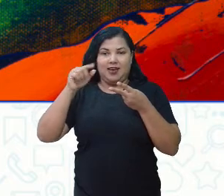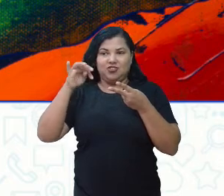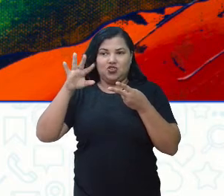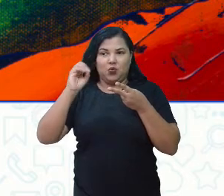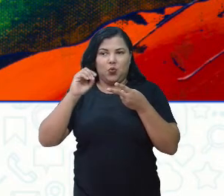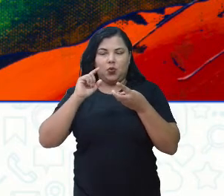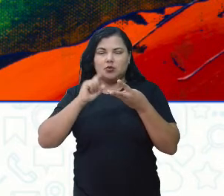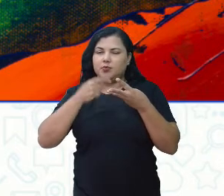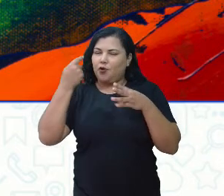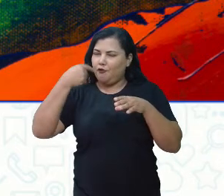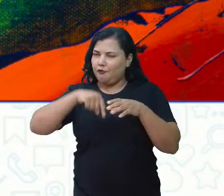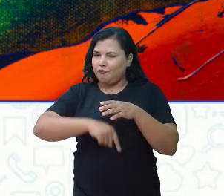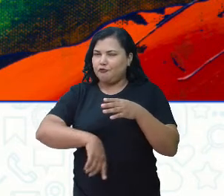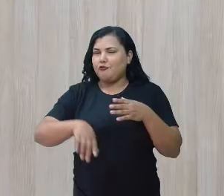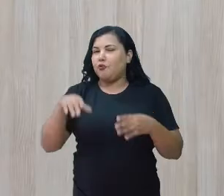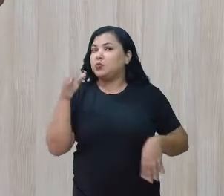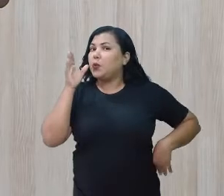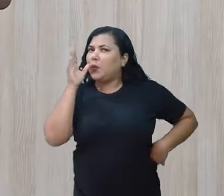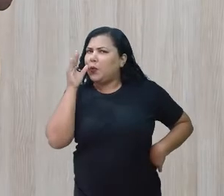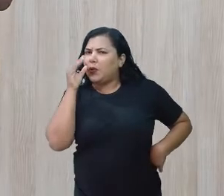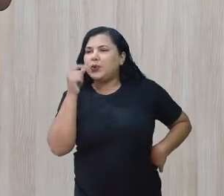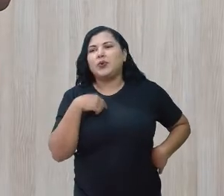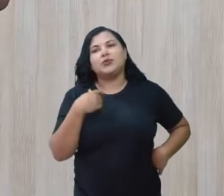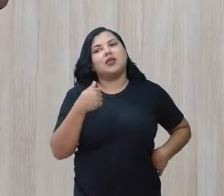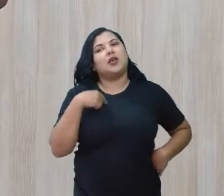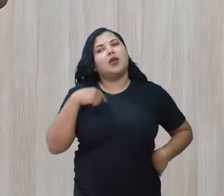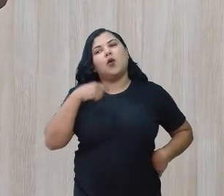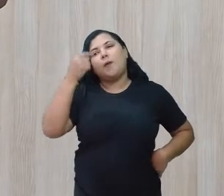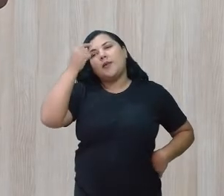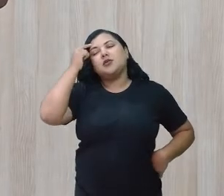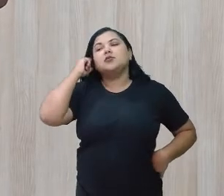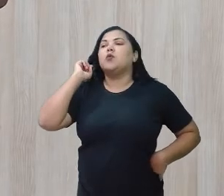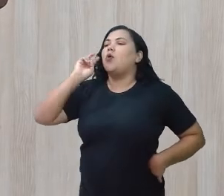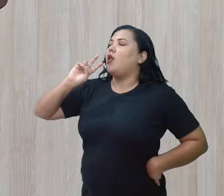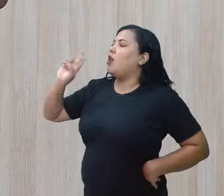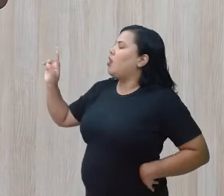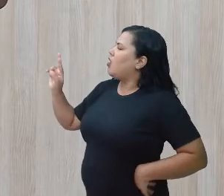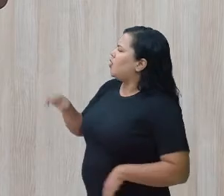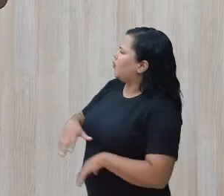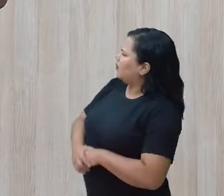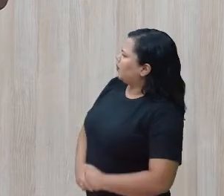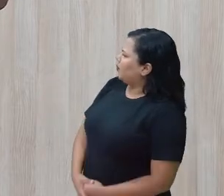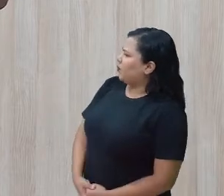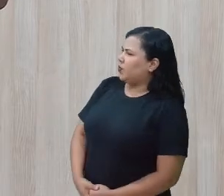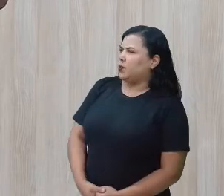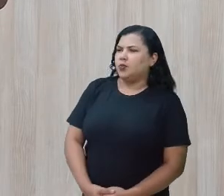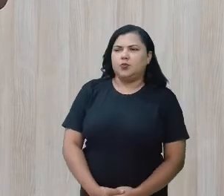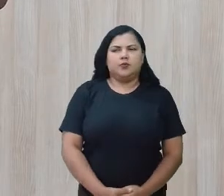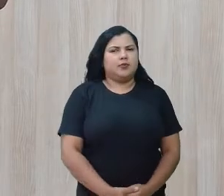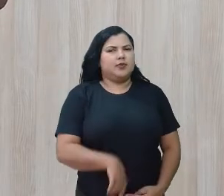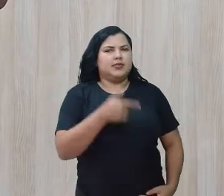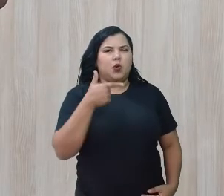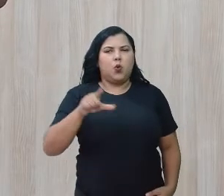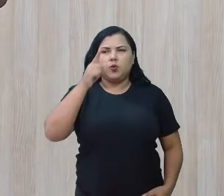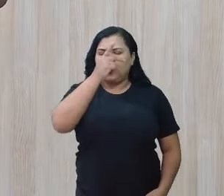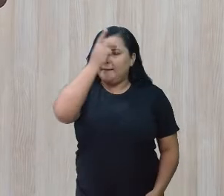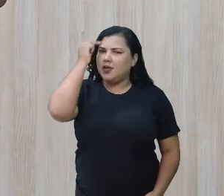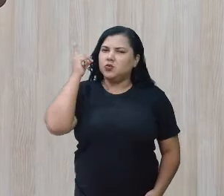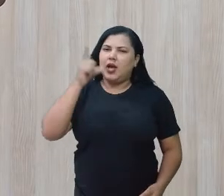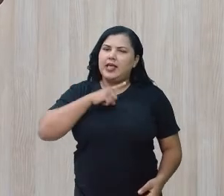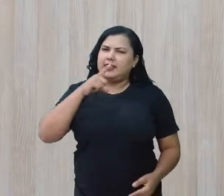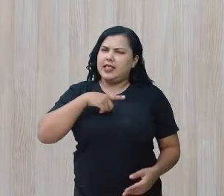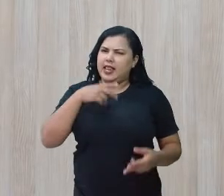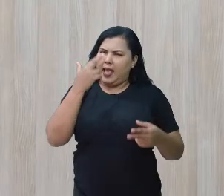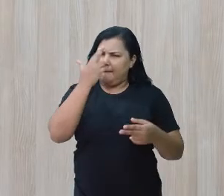curioso. Esses foram os adjetivos que eu pensei na hora que eu olhei essa imagem. Mas será que uma outra pessoa